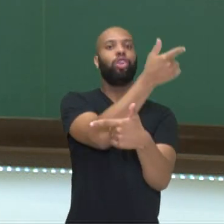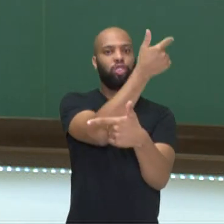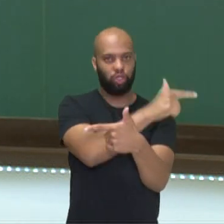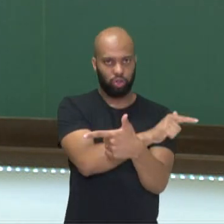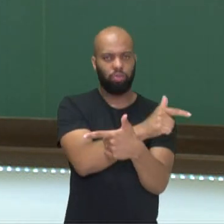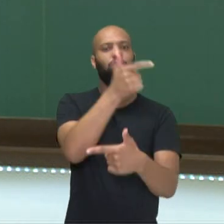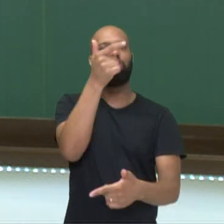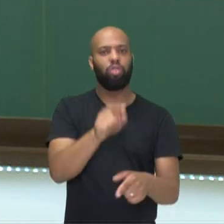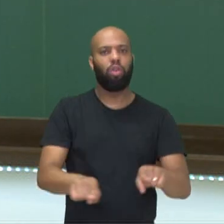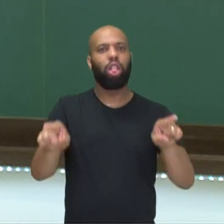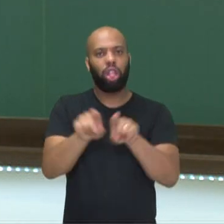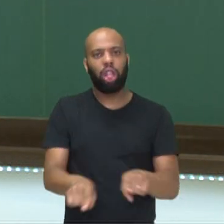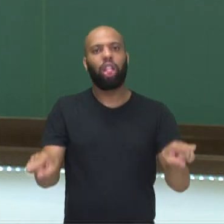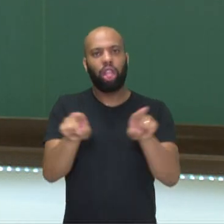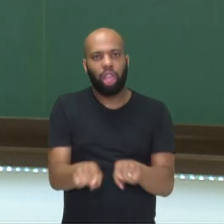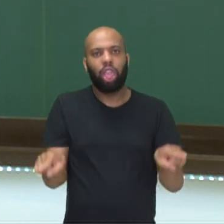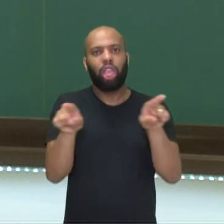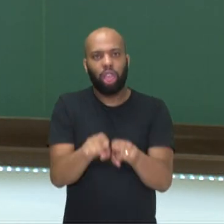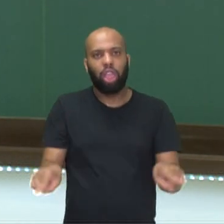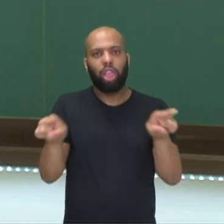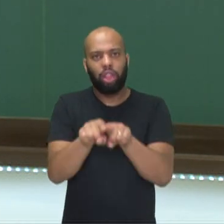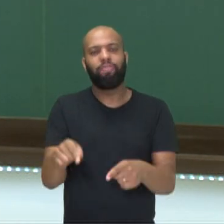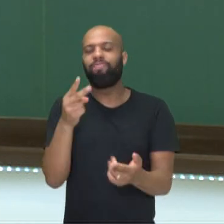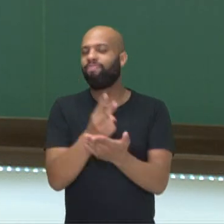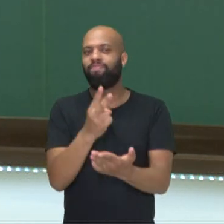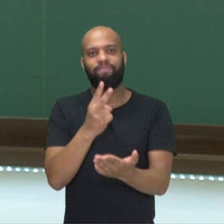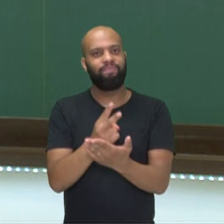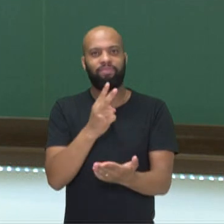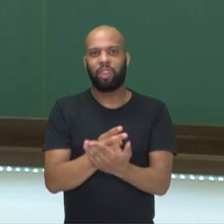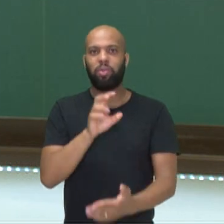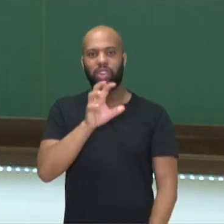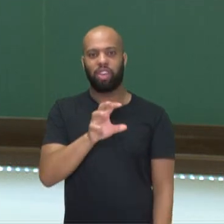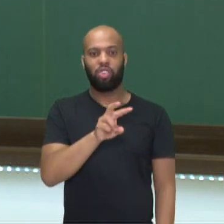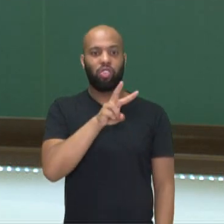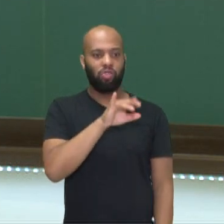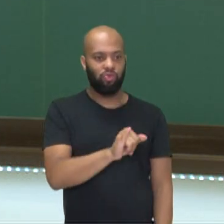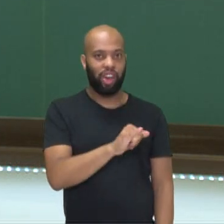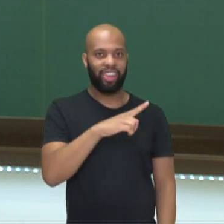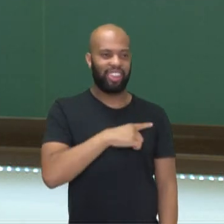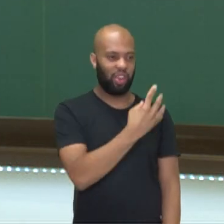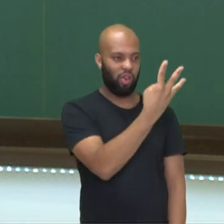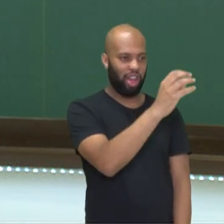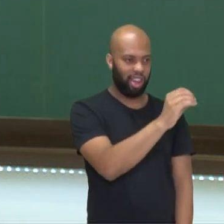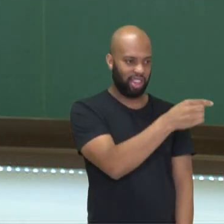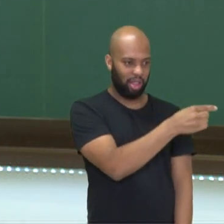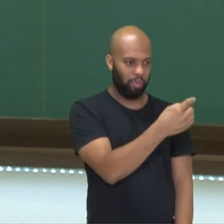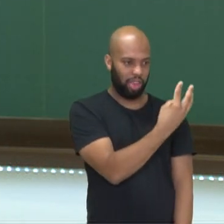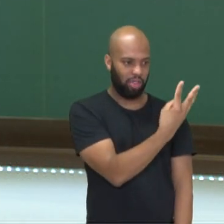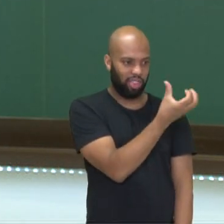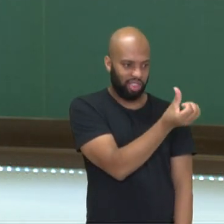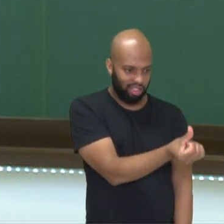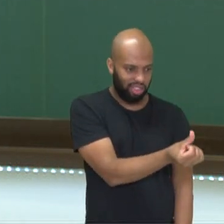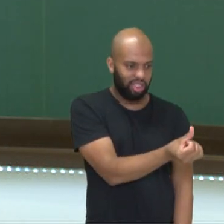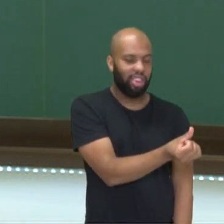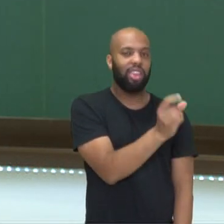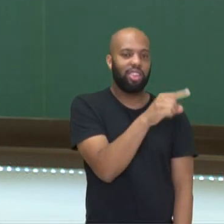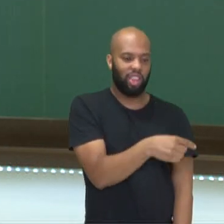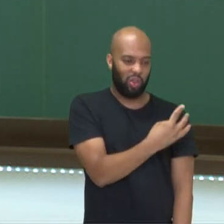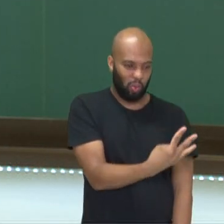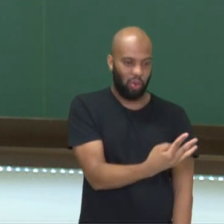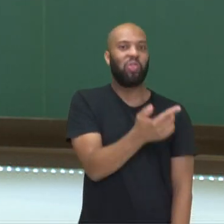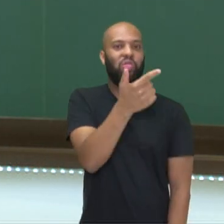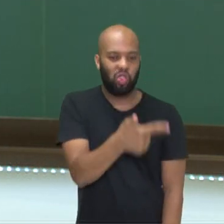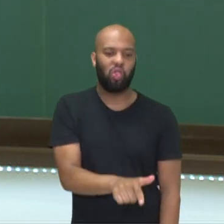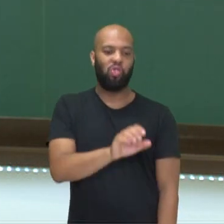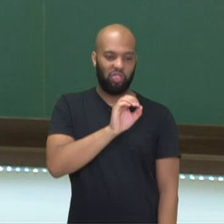na chave, sempre no quociente, o teu resultado vai ser 4. O 4 vai repetindo, certo? Portanto, o 4